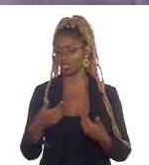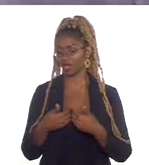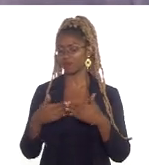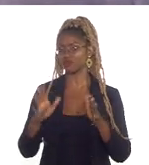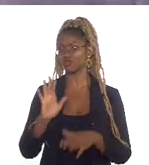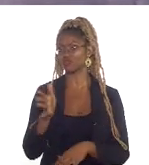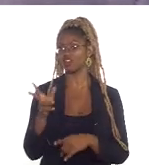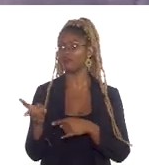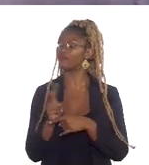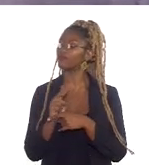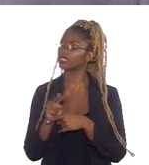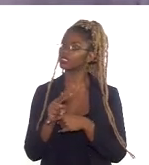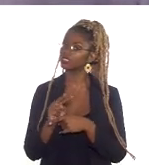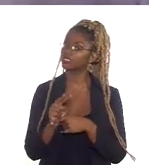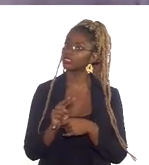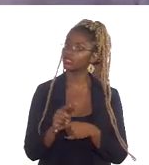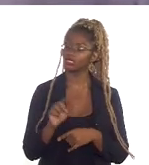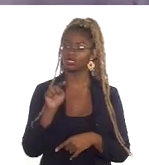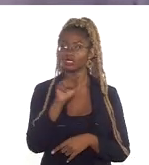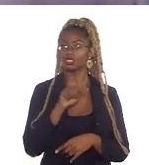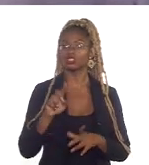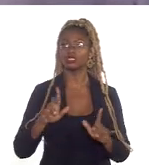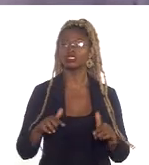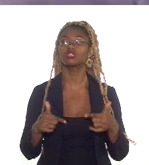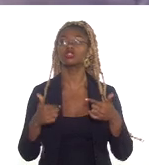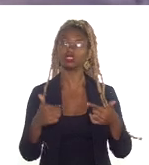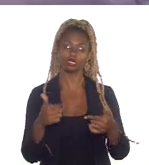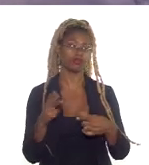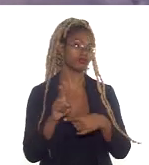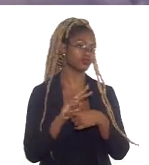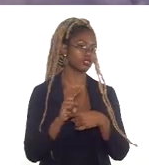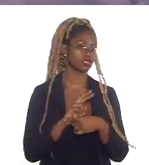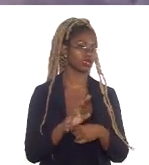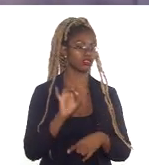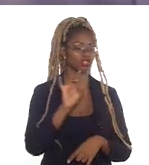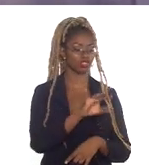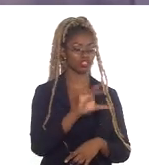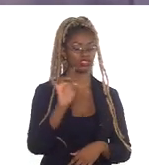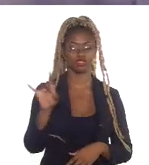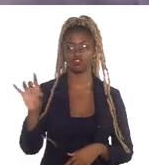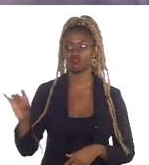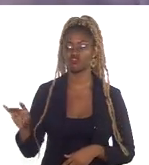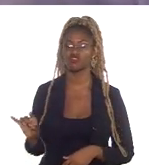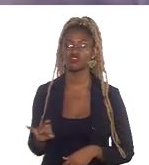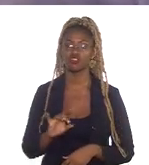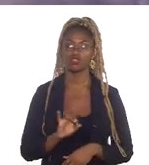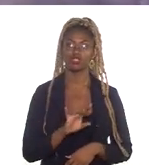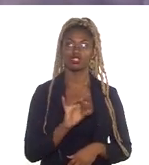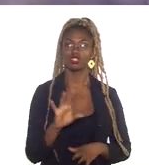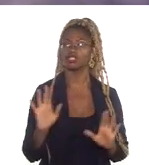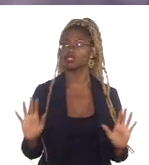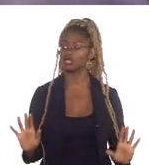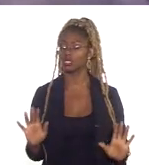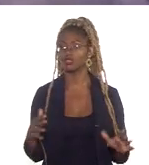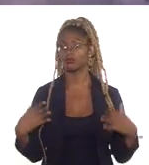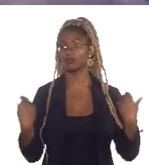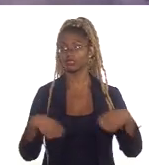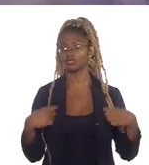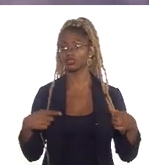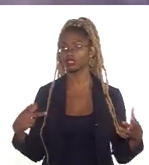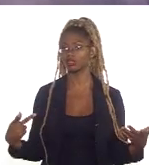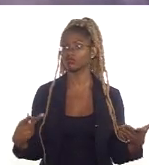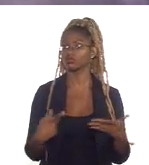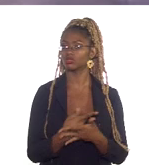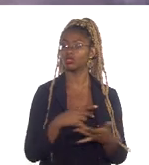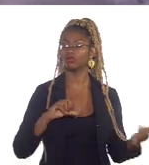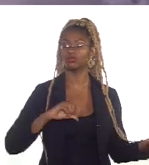abriu fiscalização. Essas ações fiscais foram realizadas de forma individualizada. Então, teria que ocorrer uma mudança do